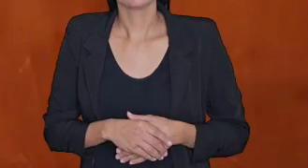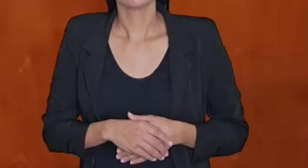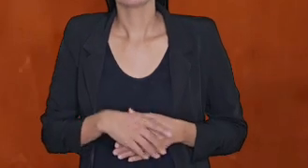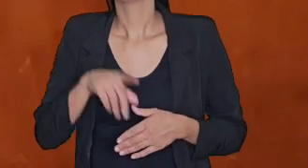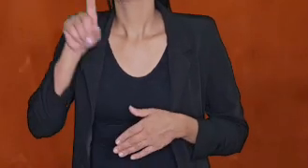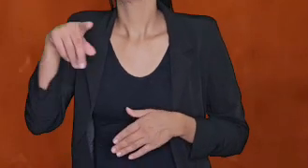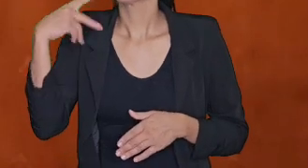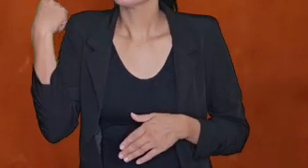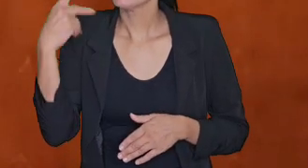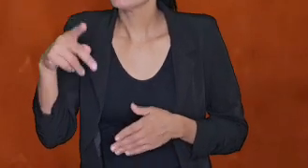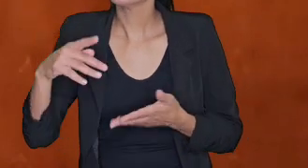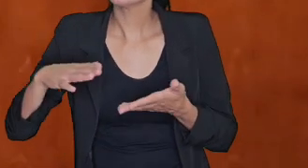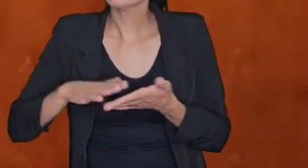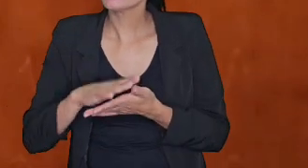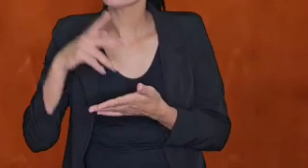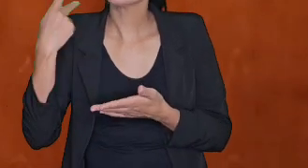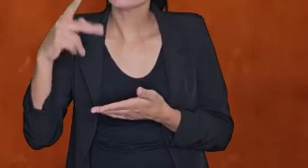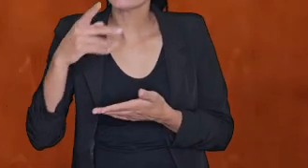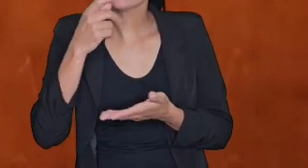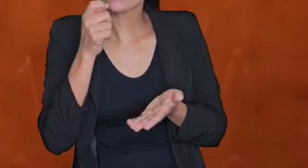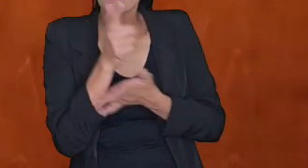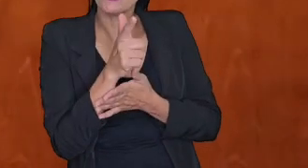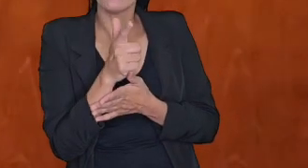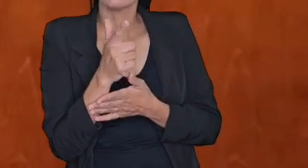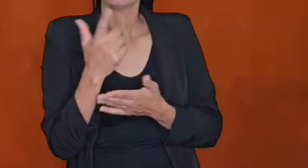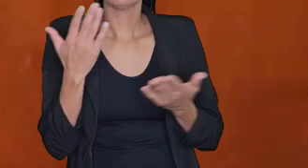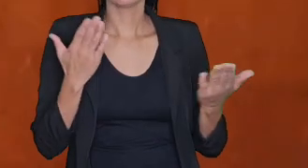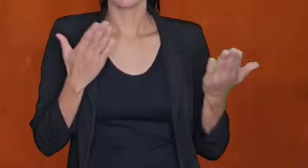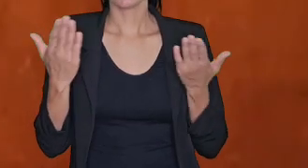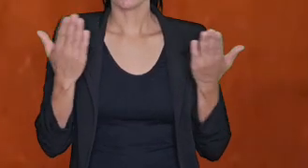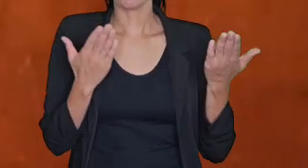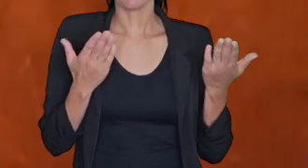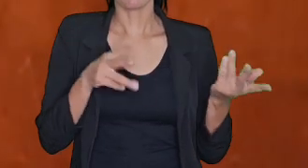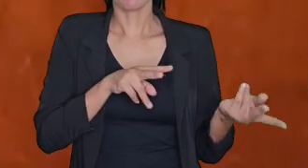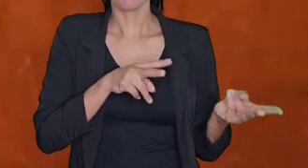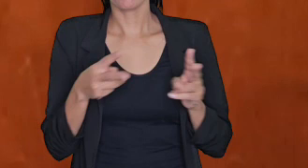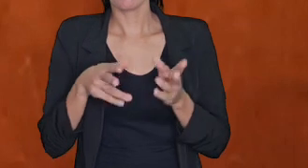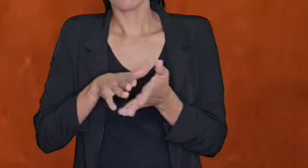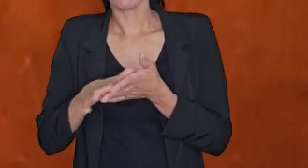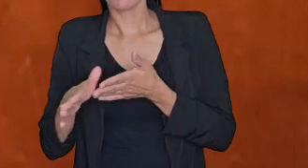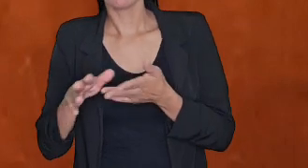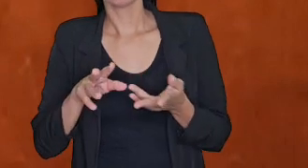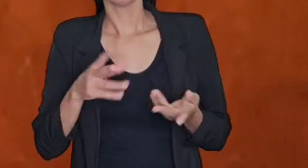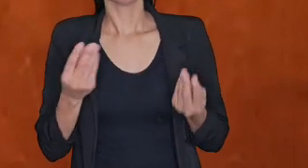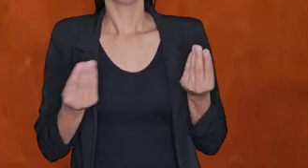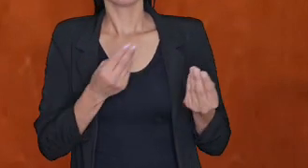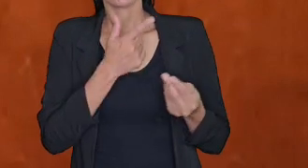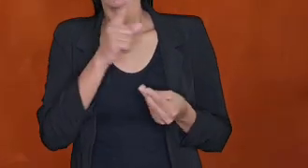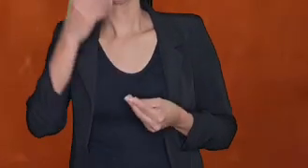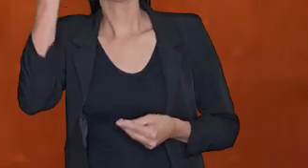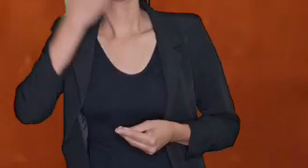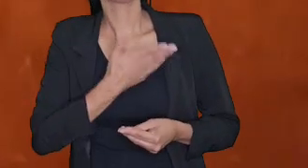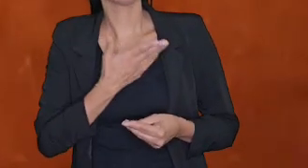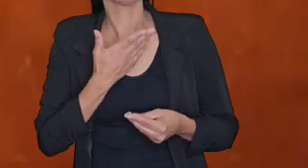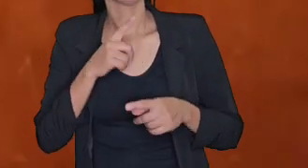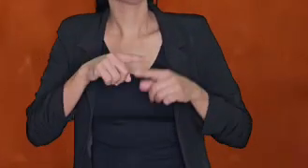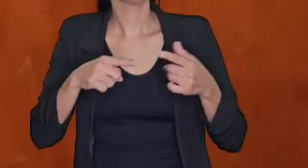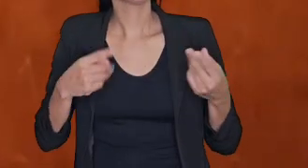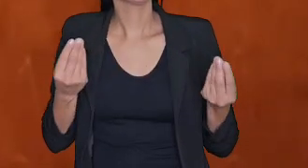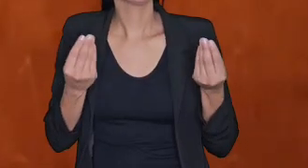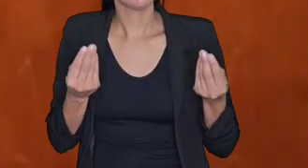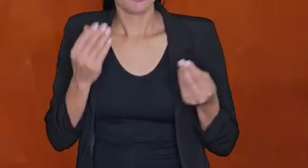bancário? Beleza. Ô, adquirente, cadê o seu extrato bancário? Deixa eu casar essa transferência aqui.